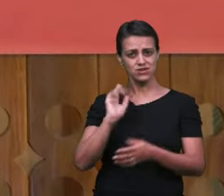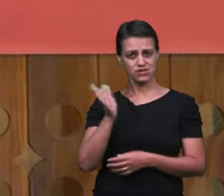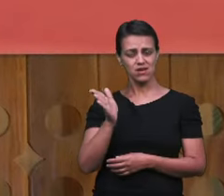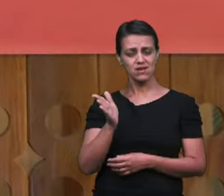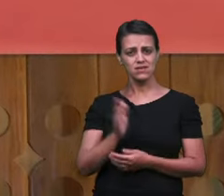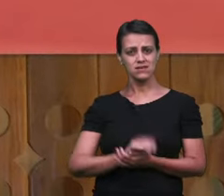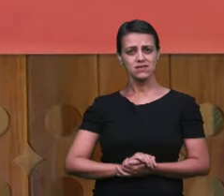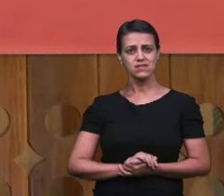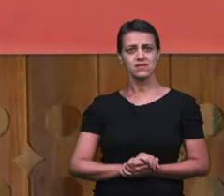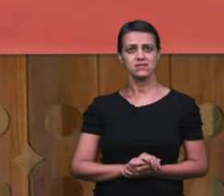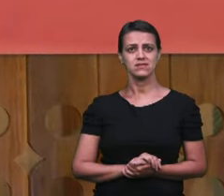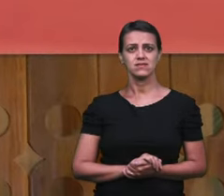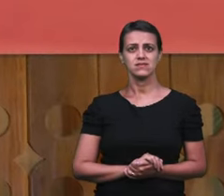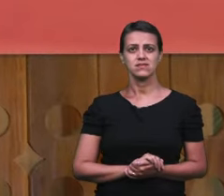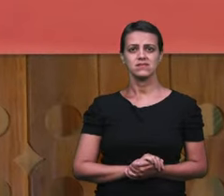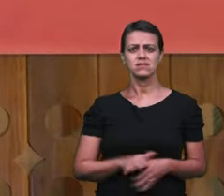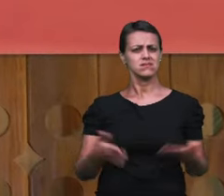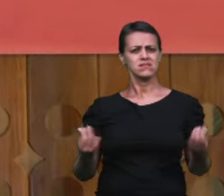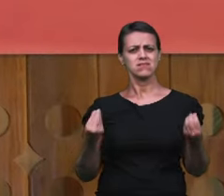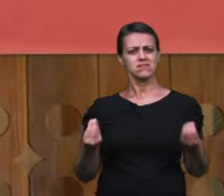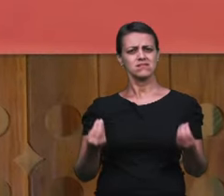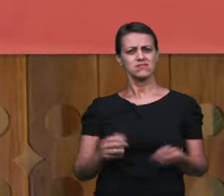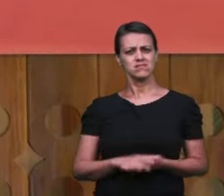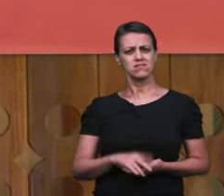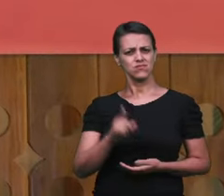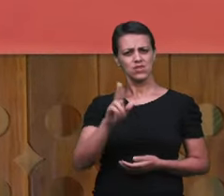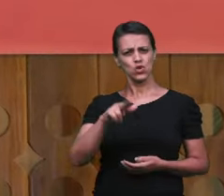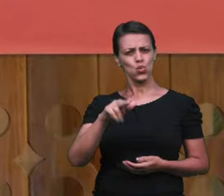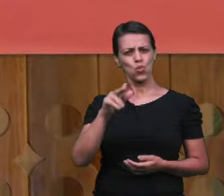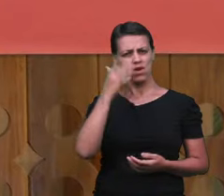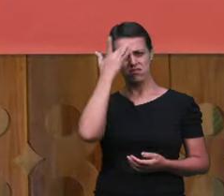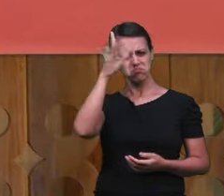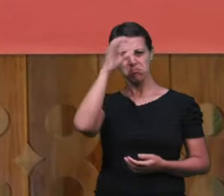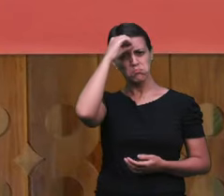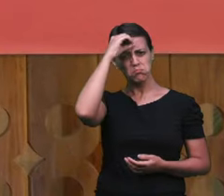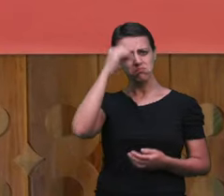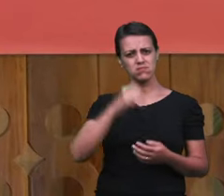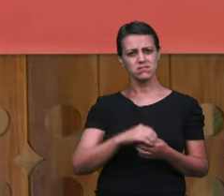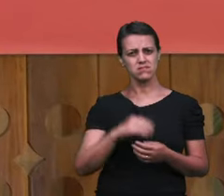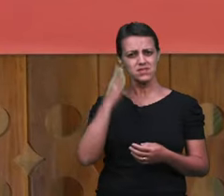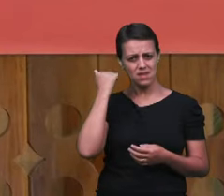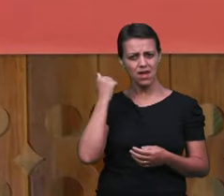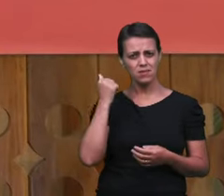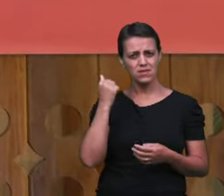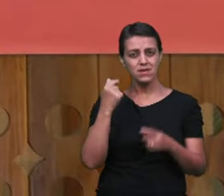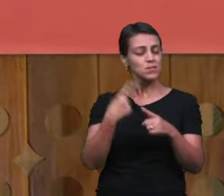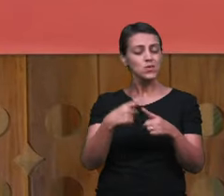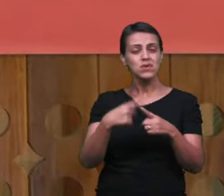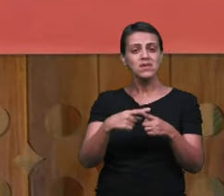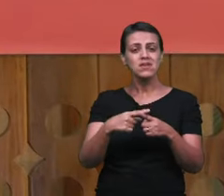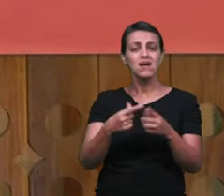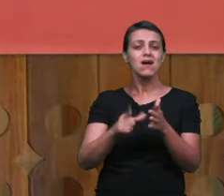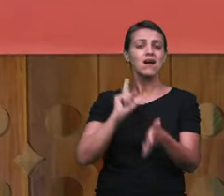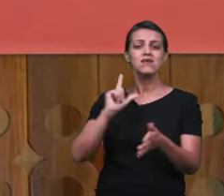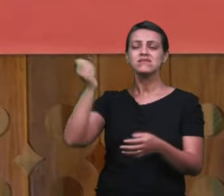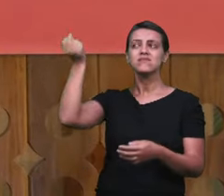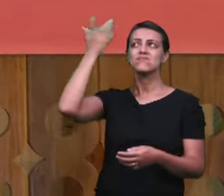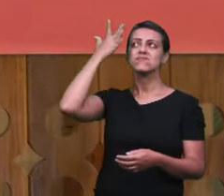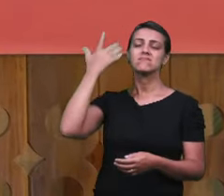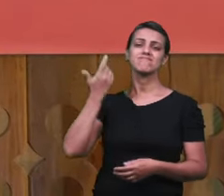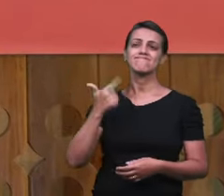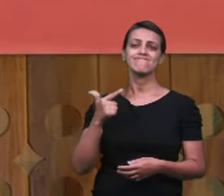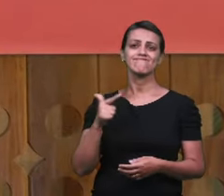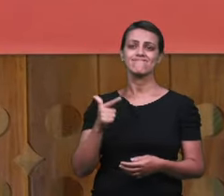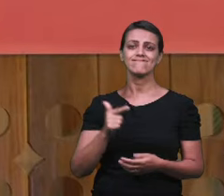De que religião você veio que nunca te ensinou isso? Sabe por quê? Não tem revelação. Aí você diz, mas tem